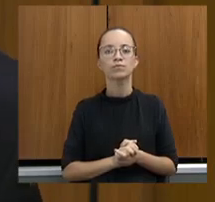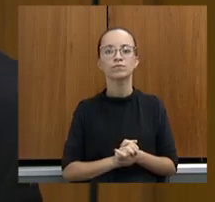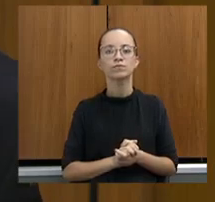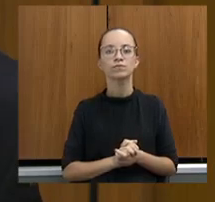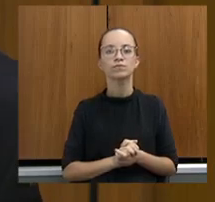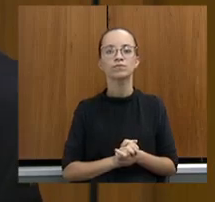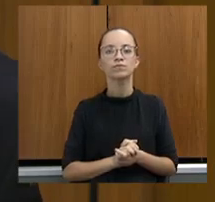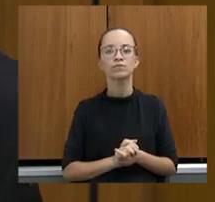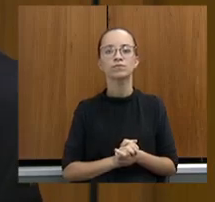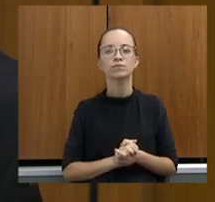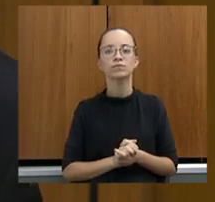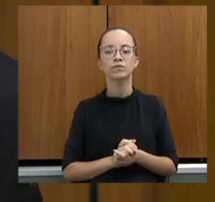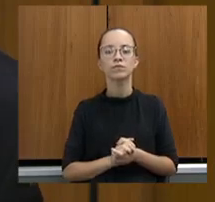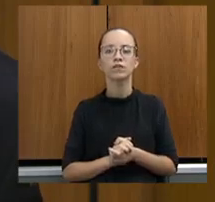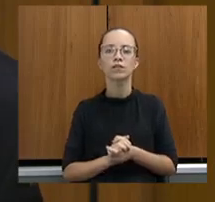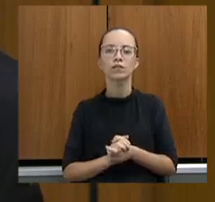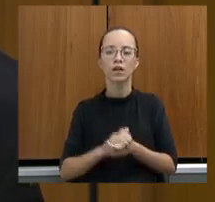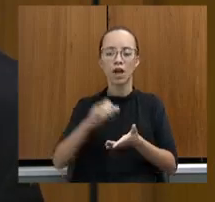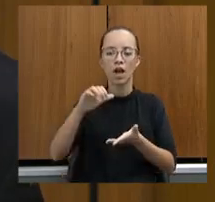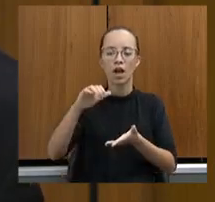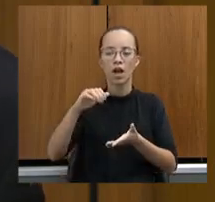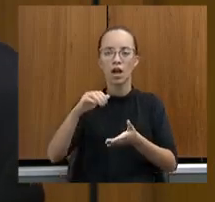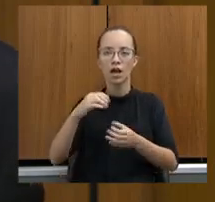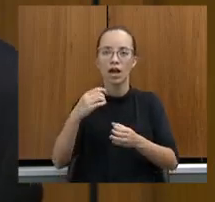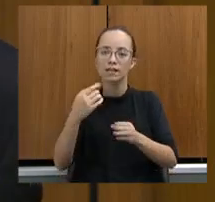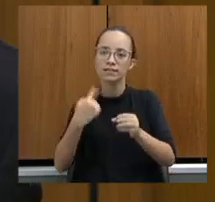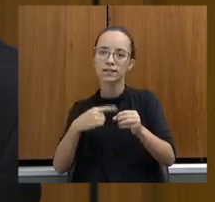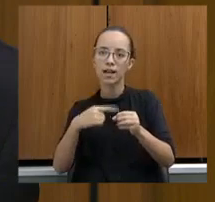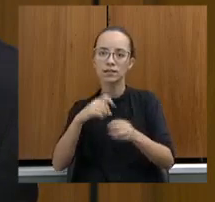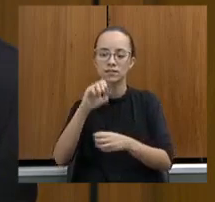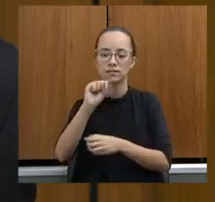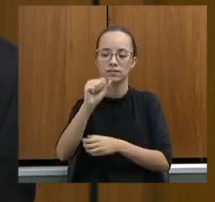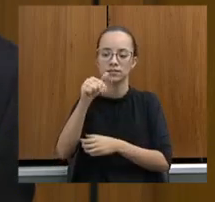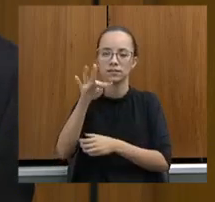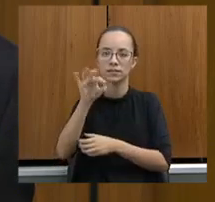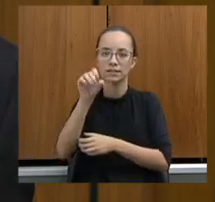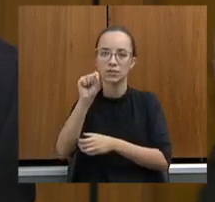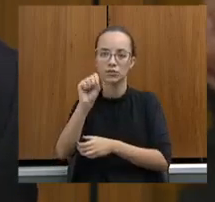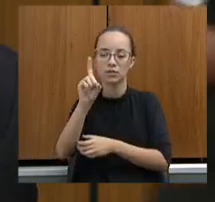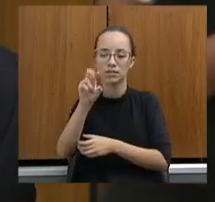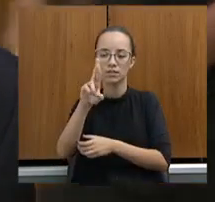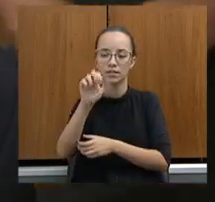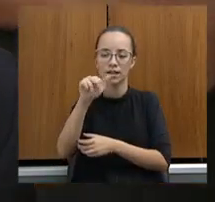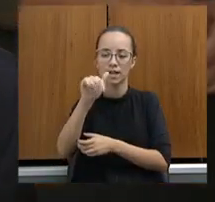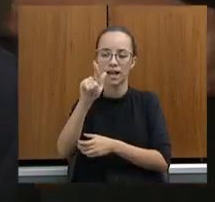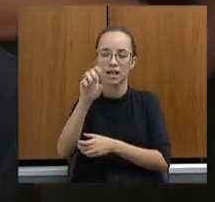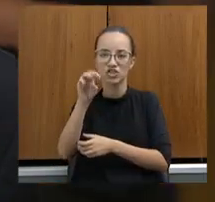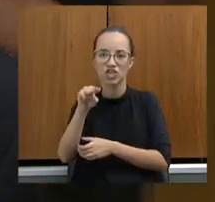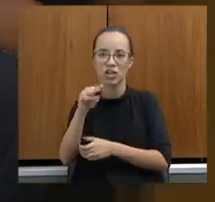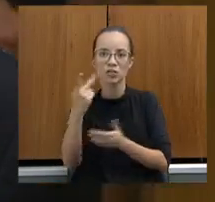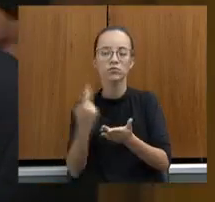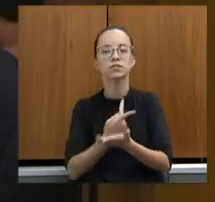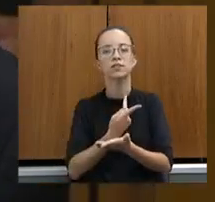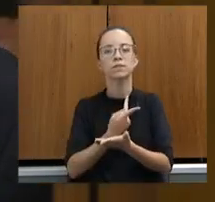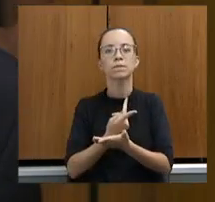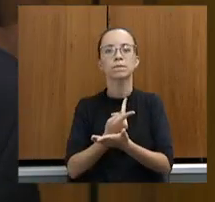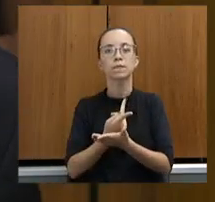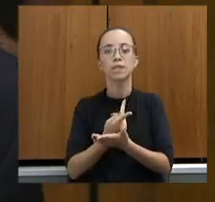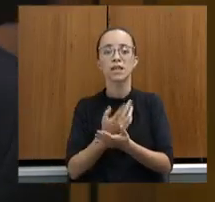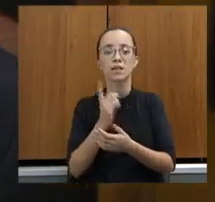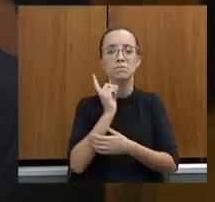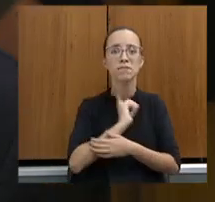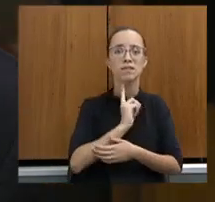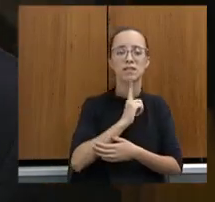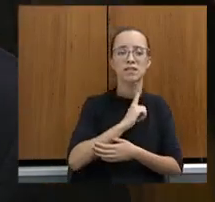do centro da cidade de Santos a MRS que tem a maioria dos seus Trilhos em Minas Gerais